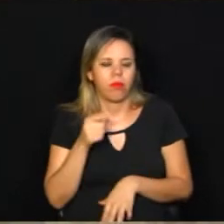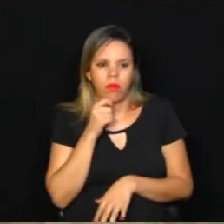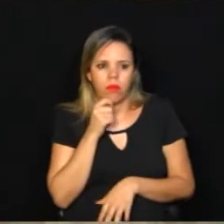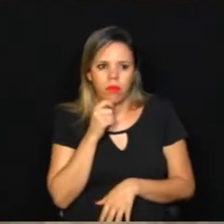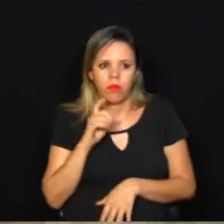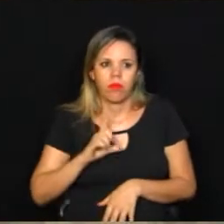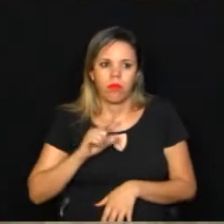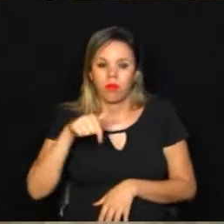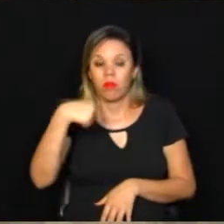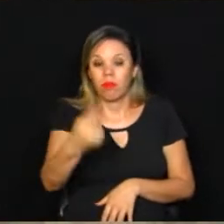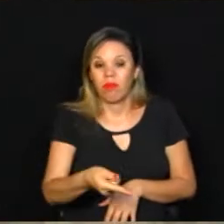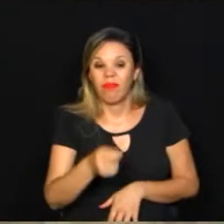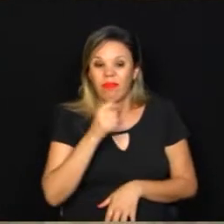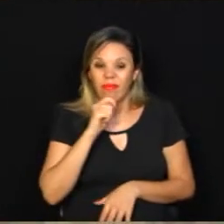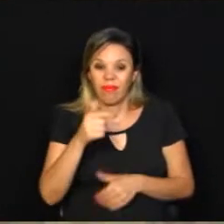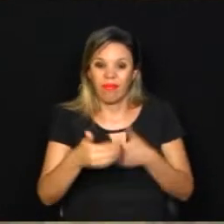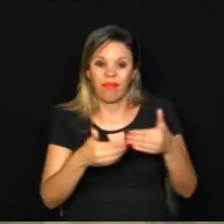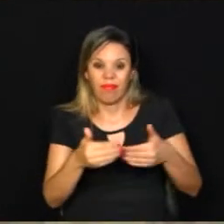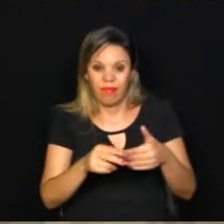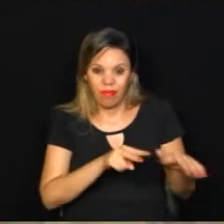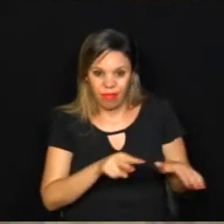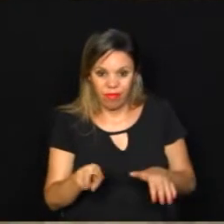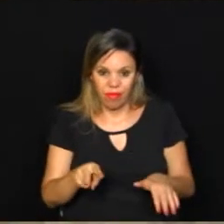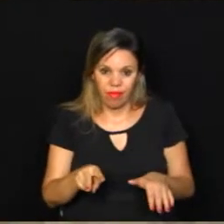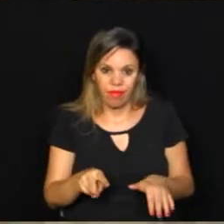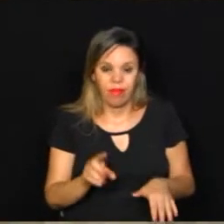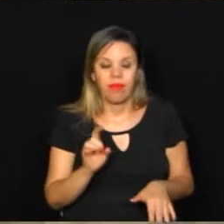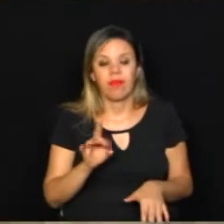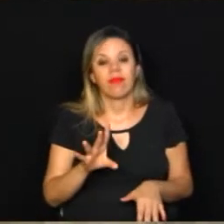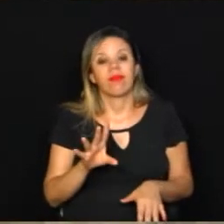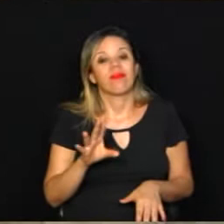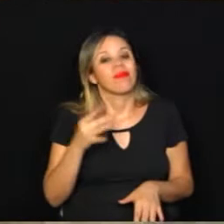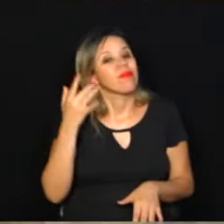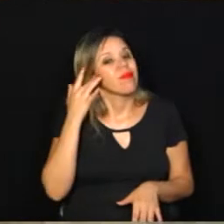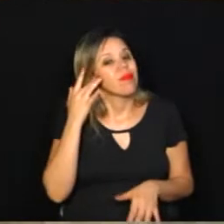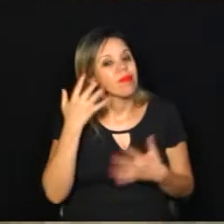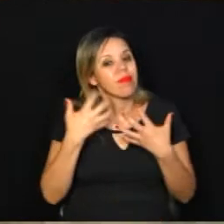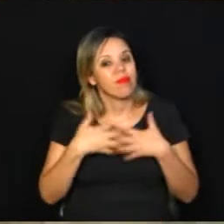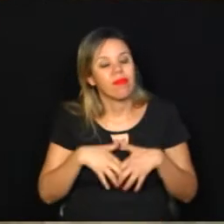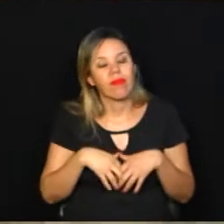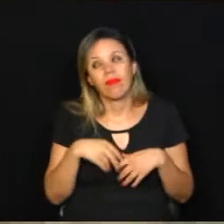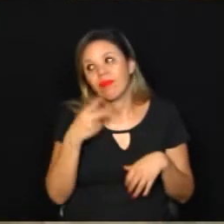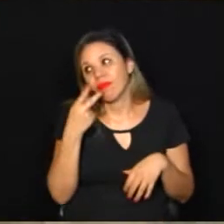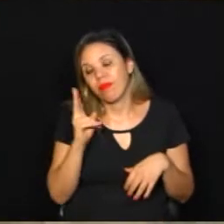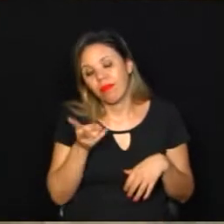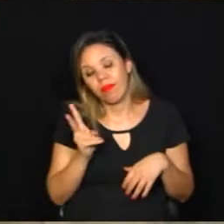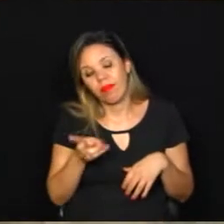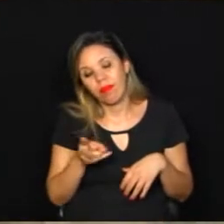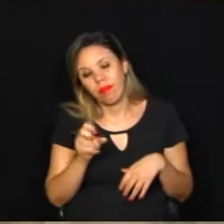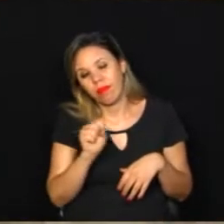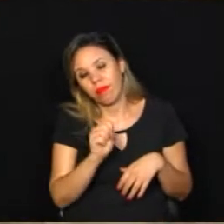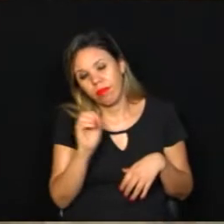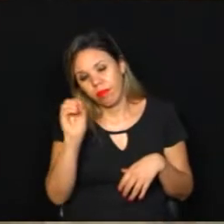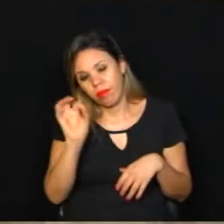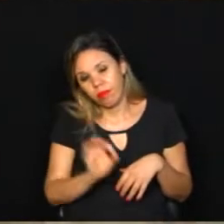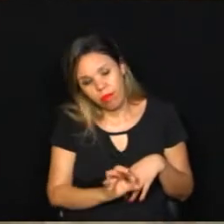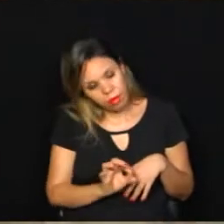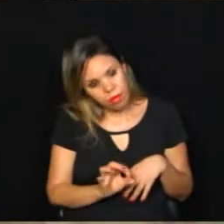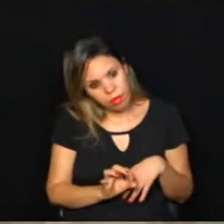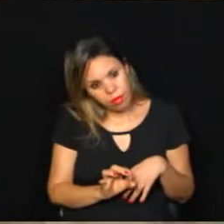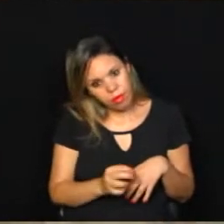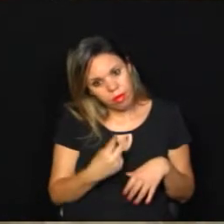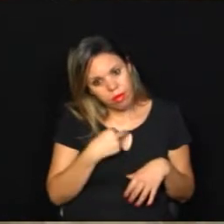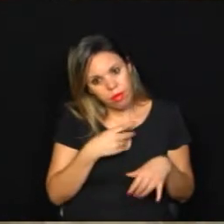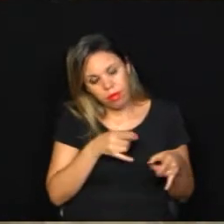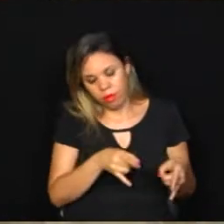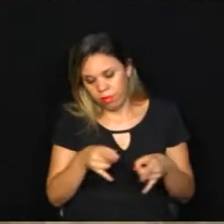ter um reflexo ainda nas próximas semanas. E só para a gente ter uma ideia, a gente falava sempre de 80% da